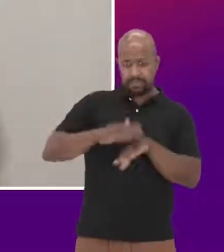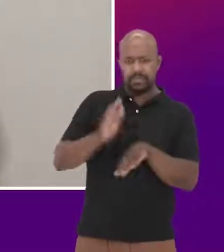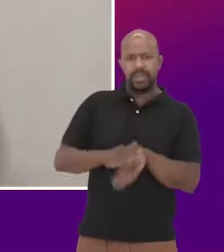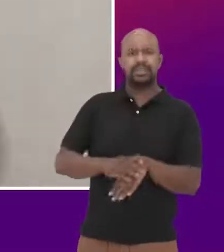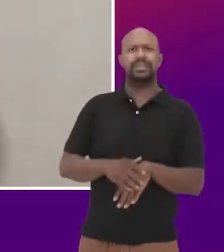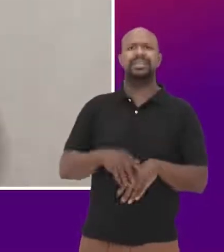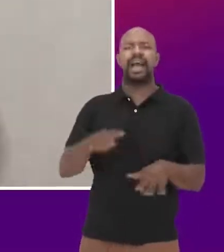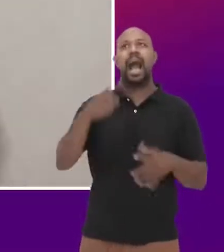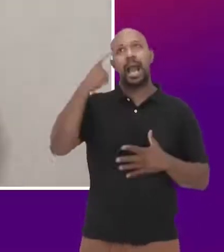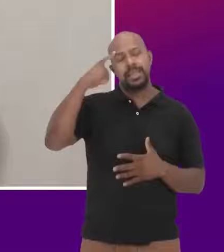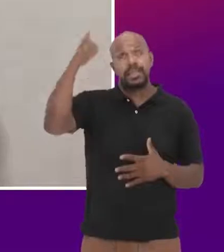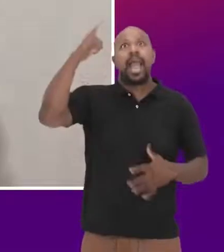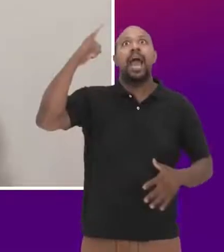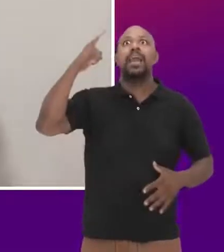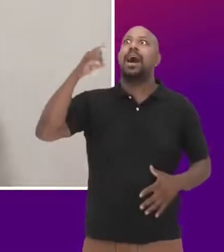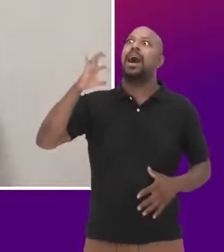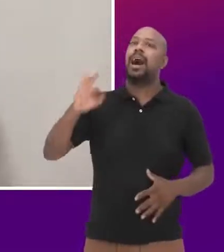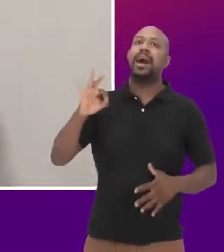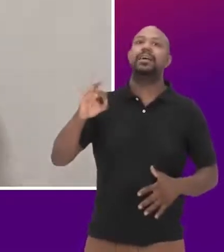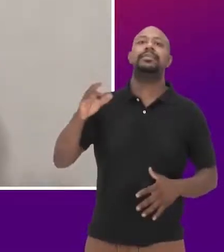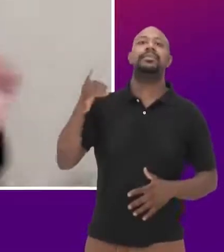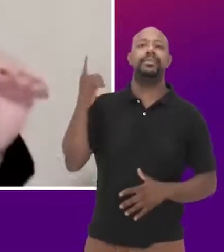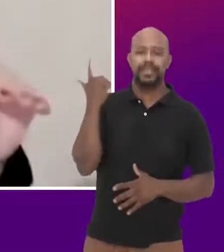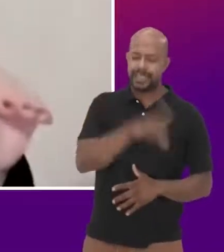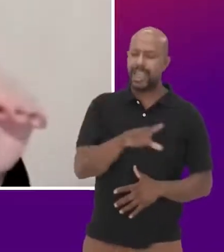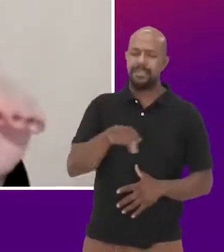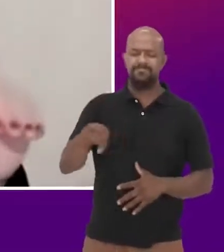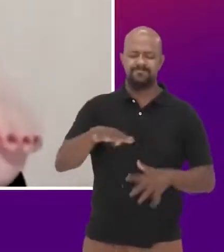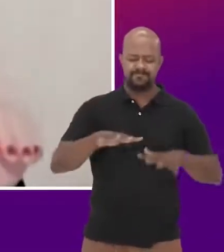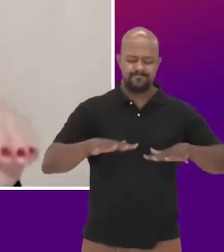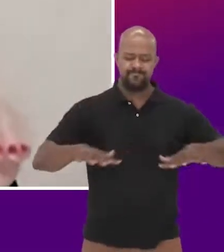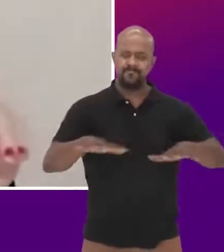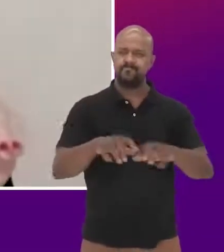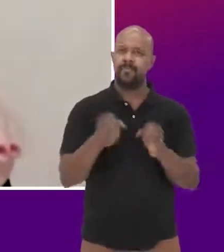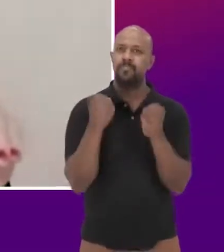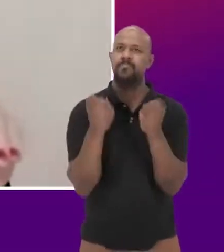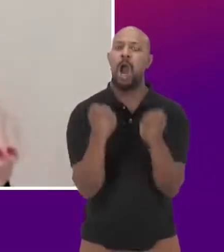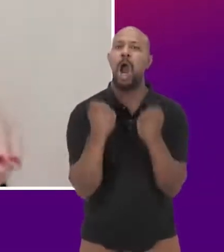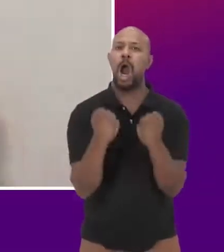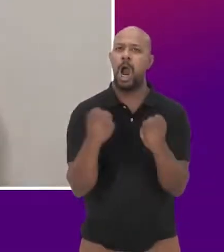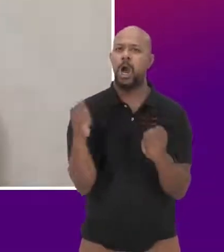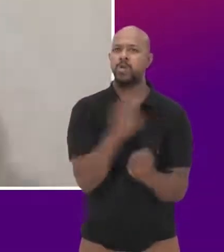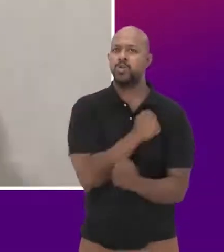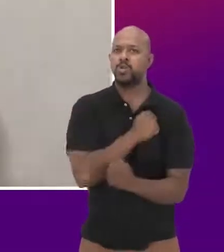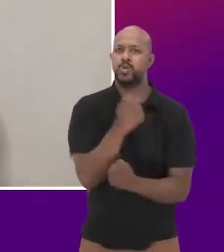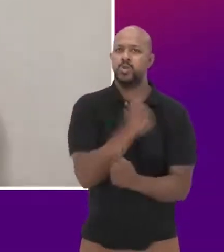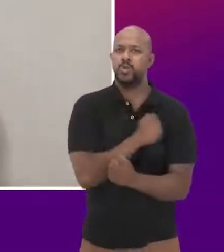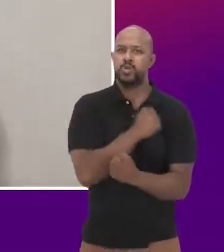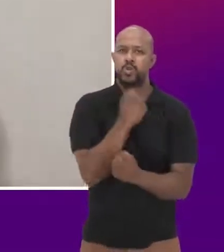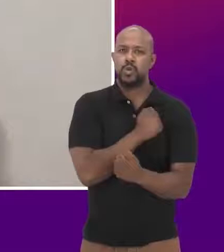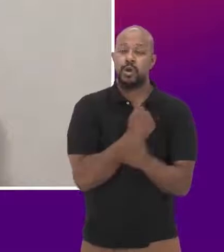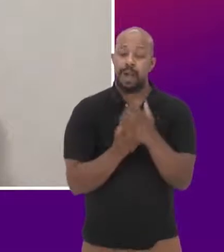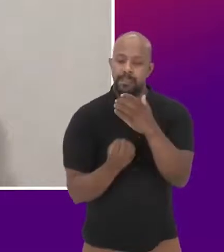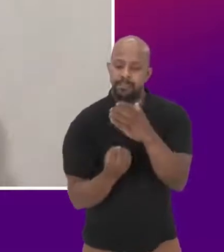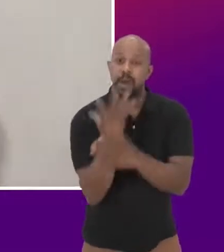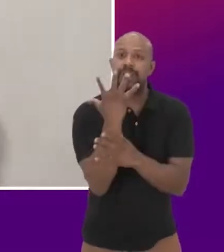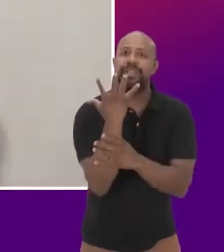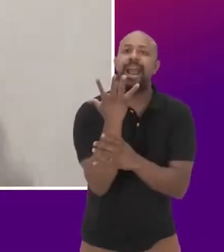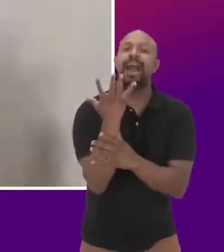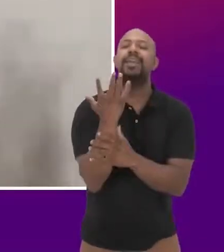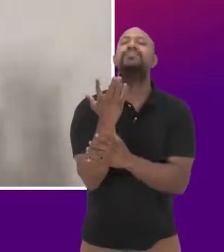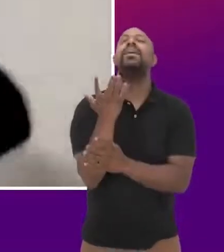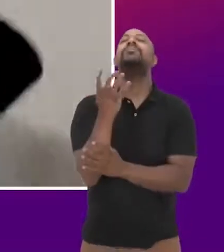a grande ideia tem um solo muito fértil para brotar e